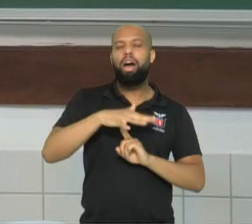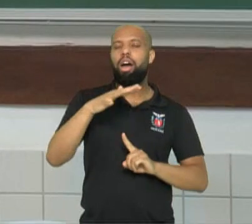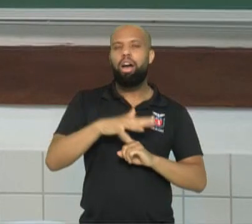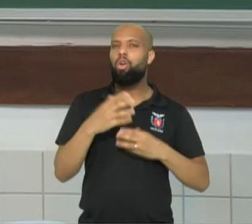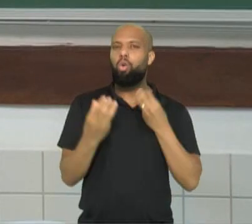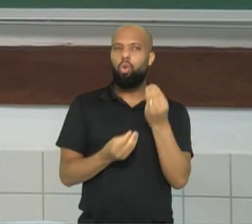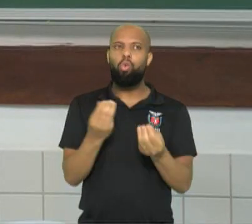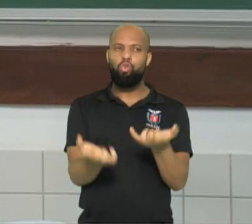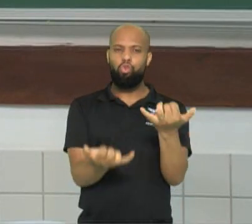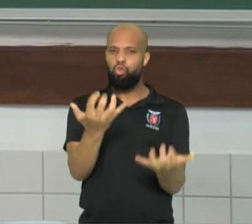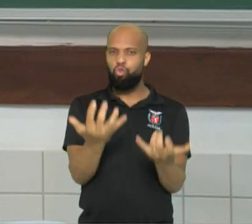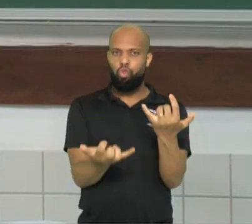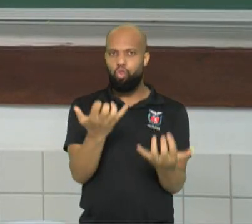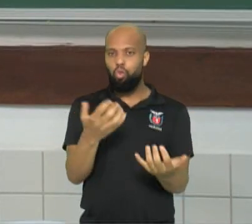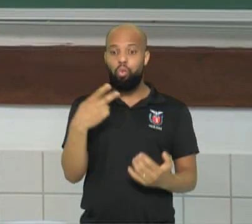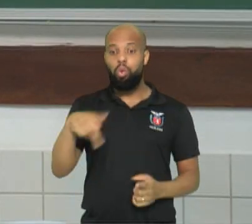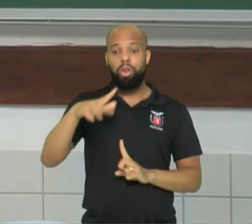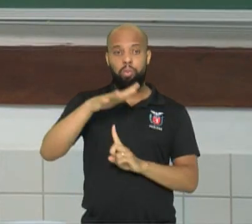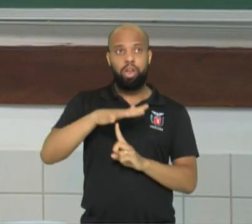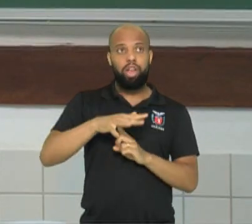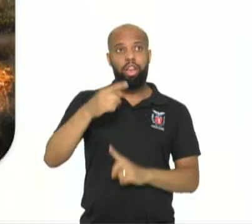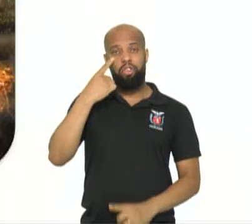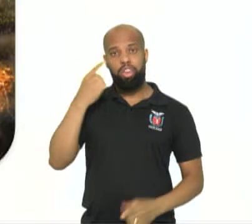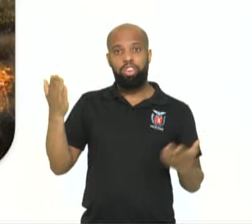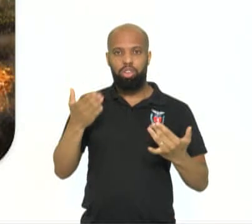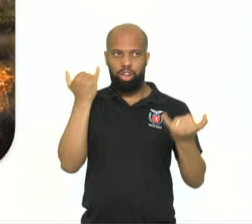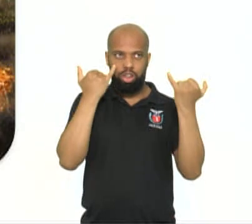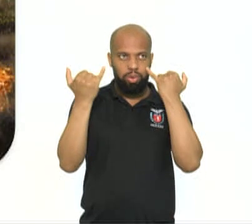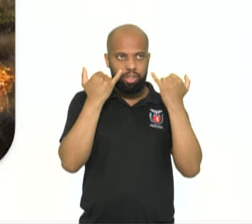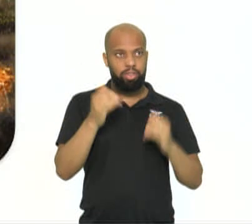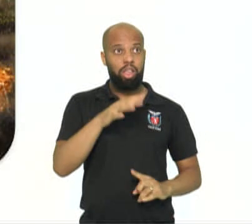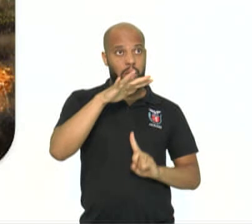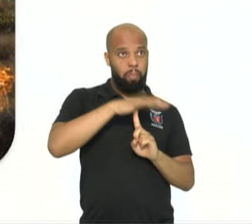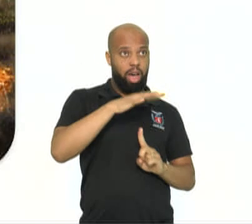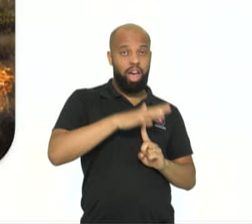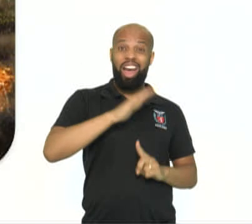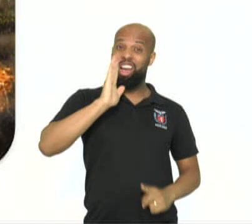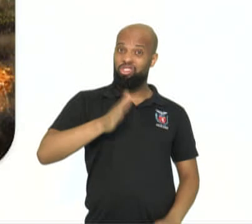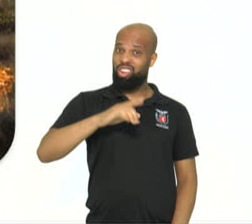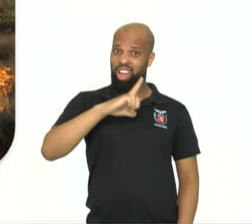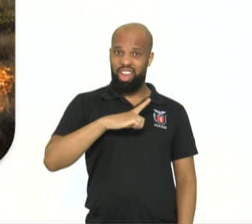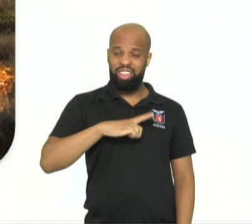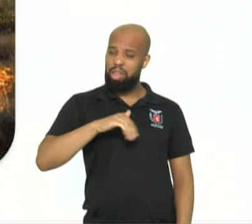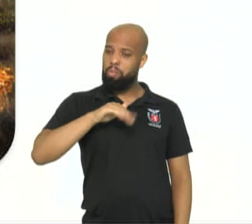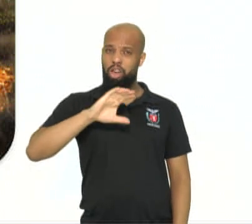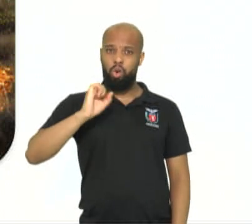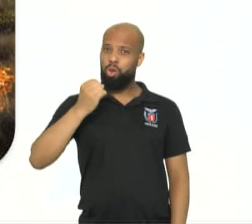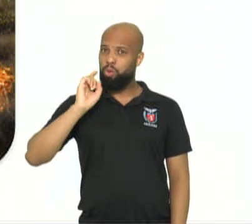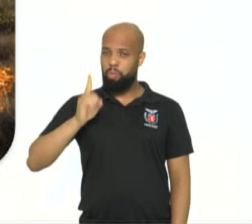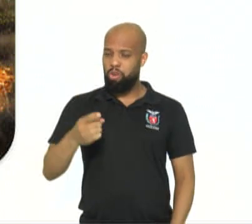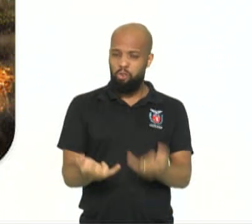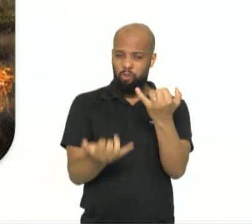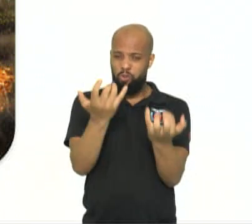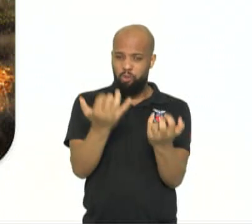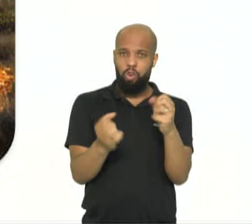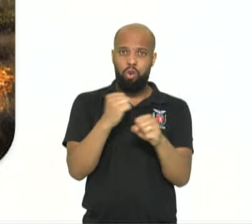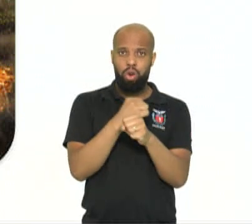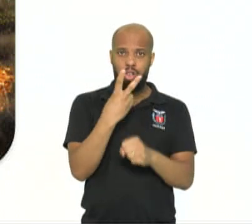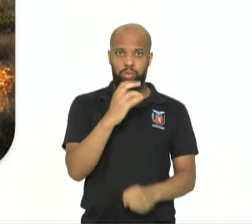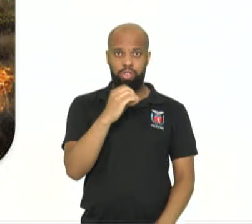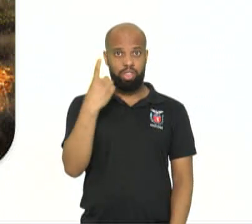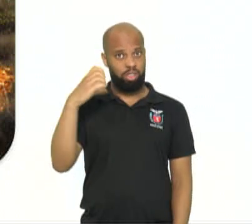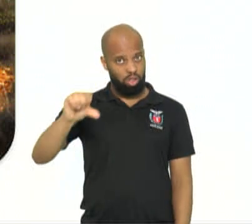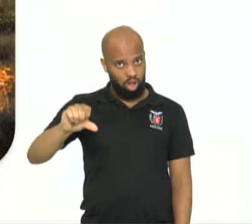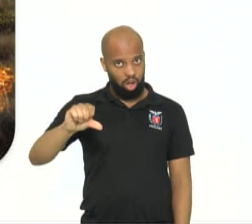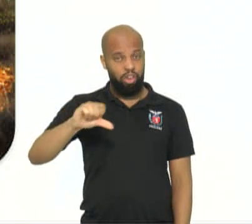que tá queimada e desmatamento no Paraná? Olha só essas notícias. Paraná já registrou mais de 8 mil casos de queimadas em